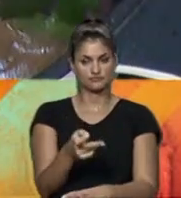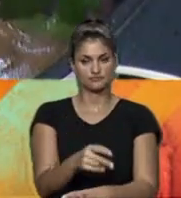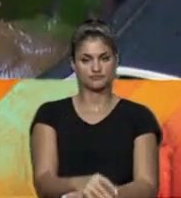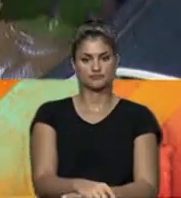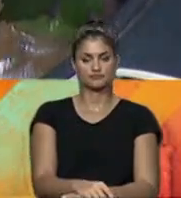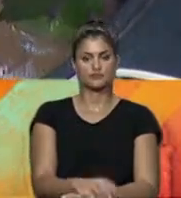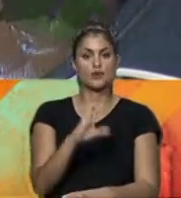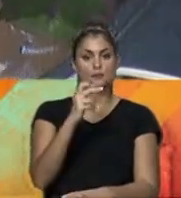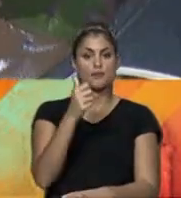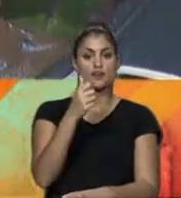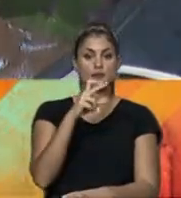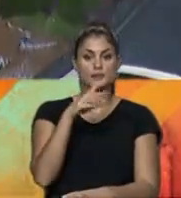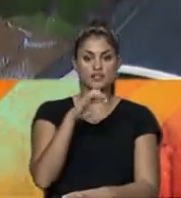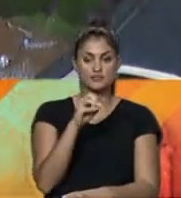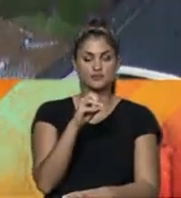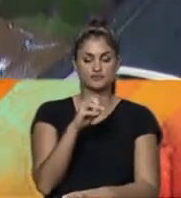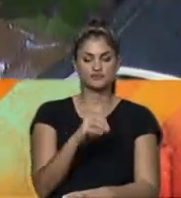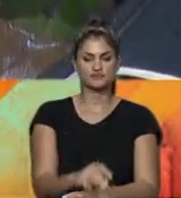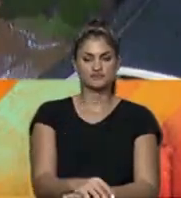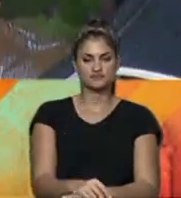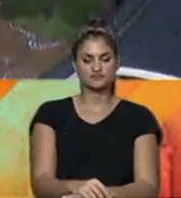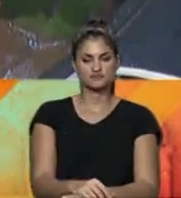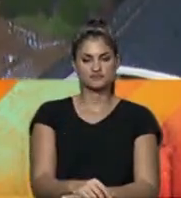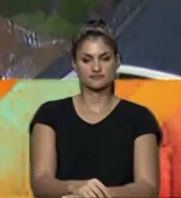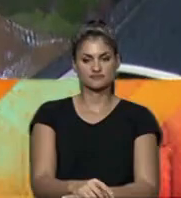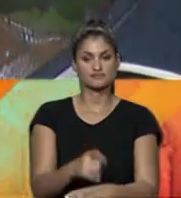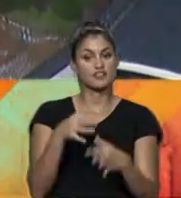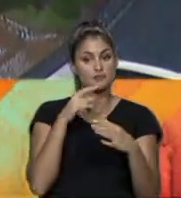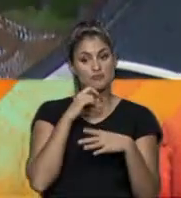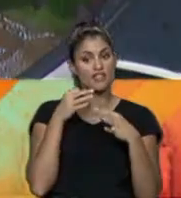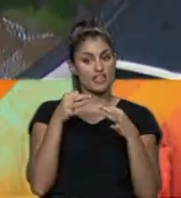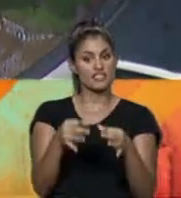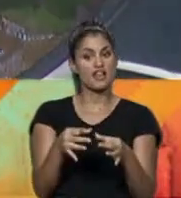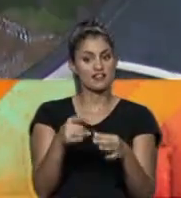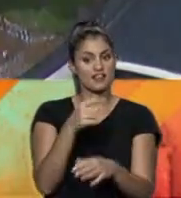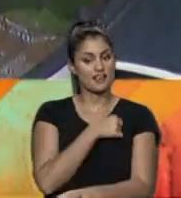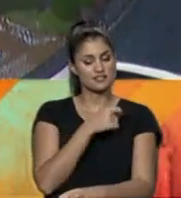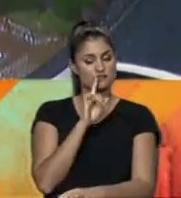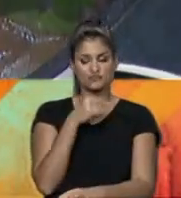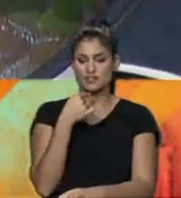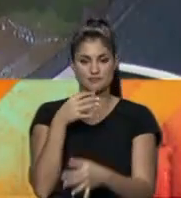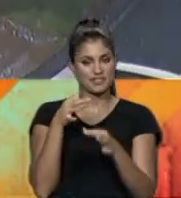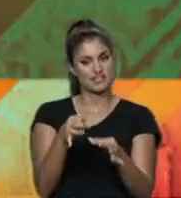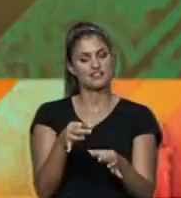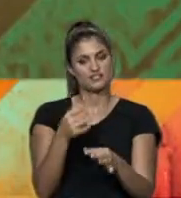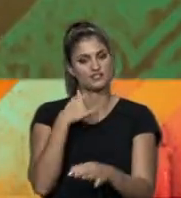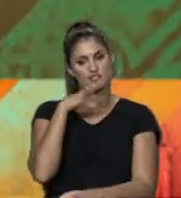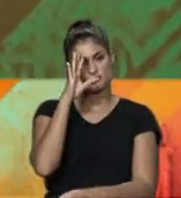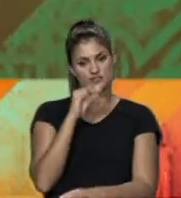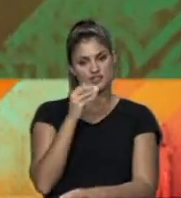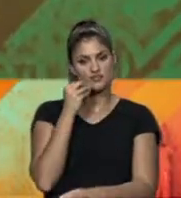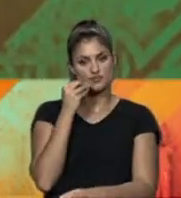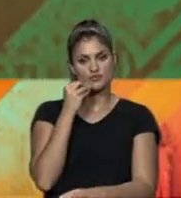cabrito. Para se calhar cabrito. Vão adiar a Páscoa. Não sei. Por via das dúvidas, adiam a Páscoa. Lá em casa não podemos adiar, não, não é? Vão beijar agora, a cruz. Eu não sei depois como é que